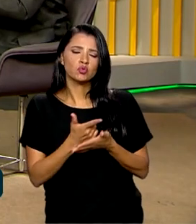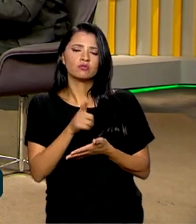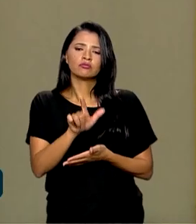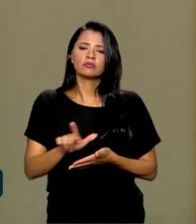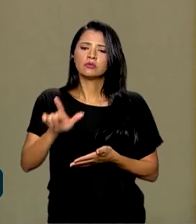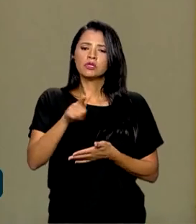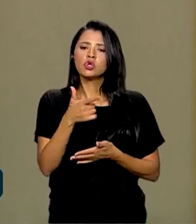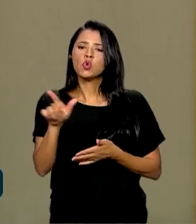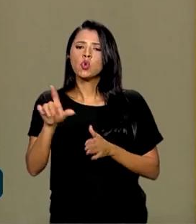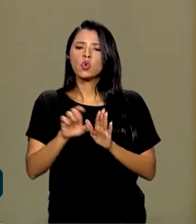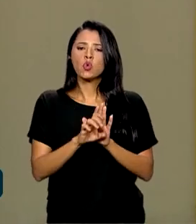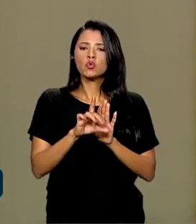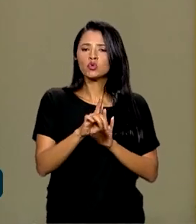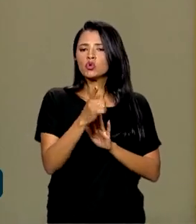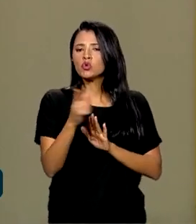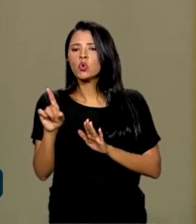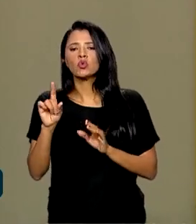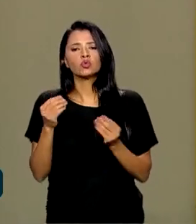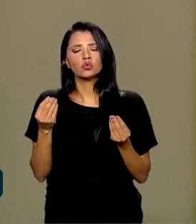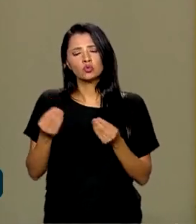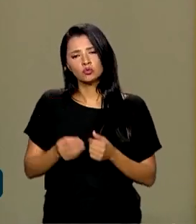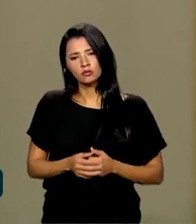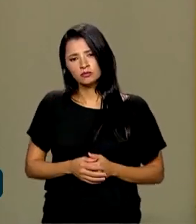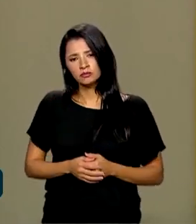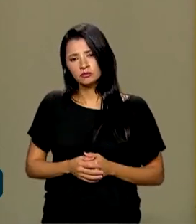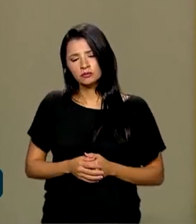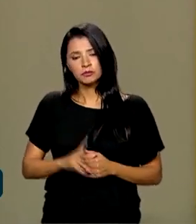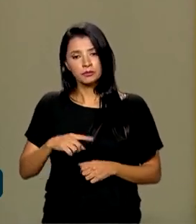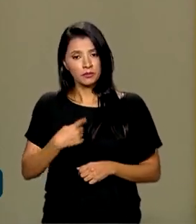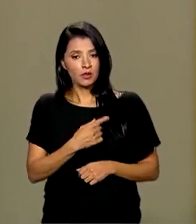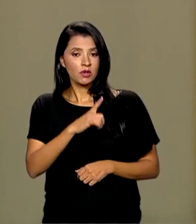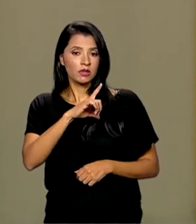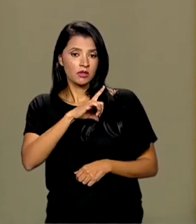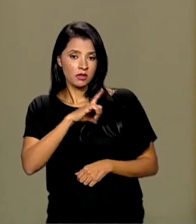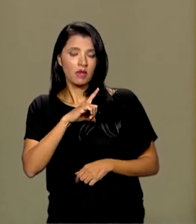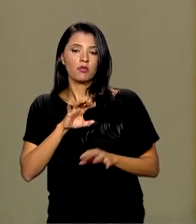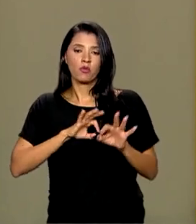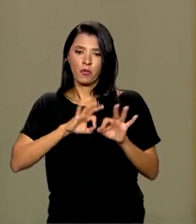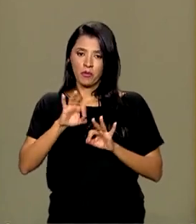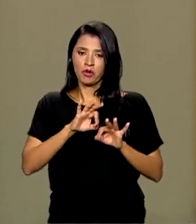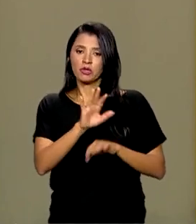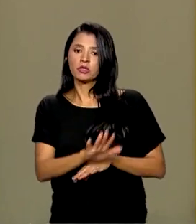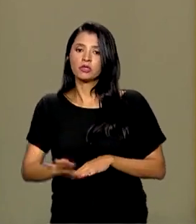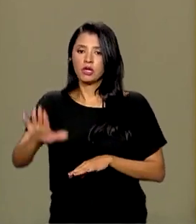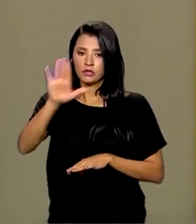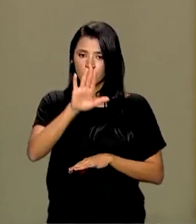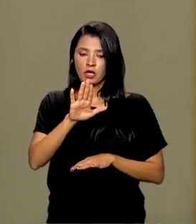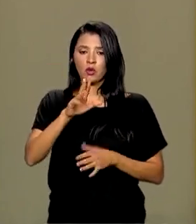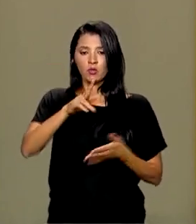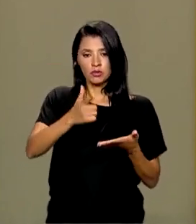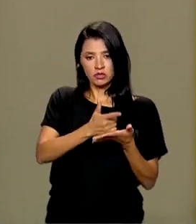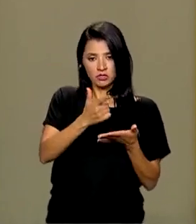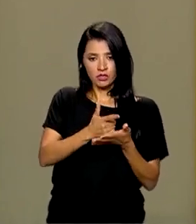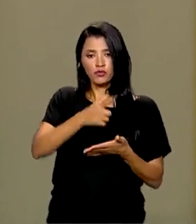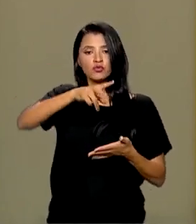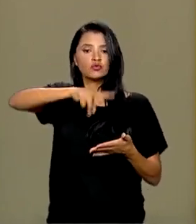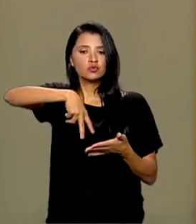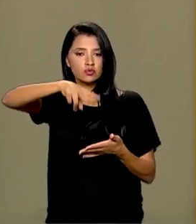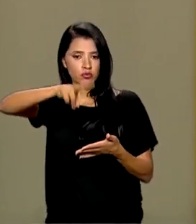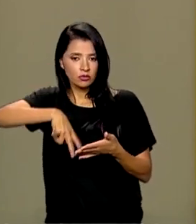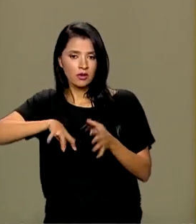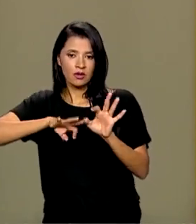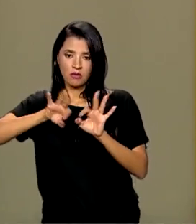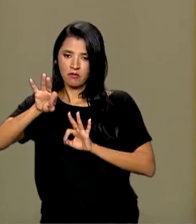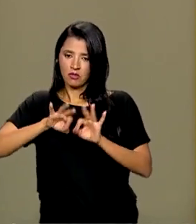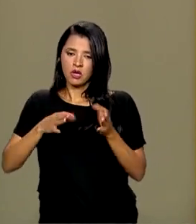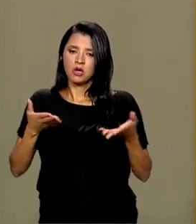outros editais, em outras ações? Nós temos o Plano Nacional de Livro e Leitura, né? Na verdade, um plano que agora vai